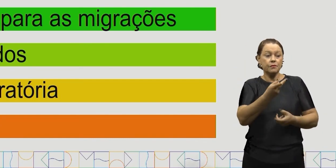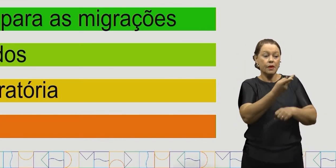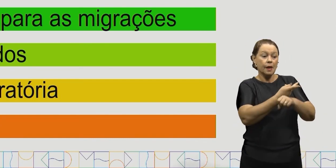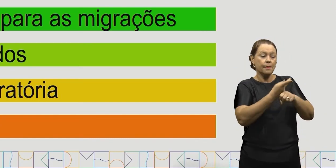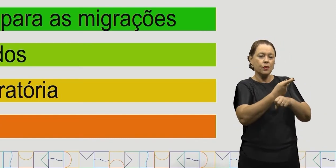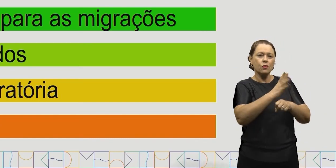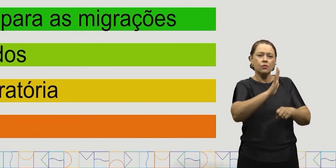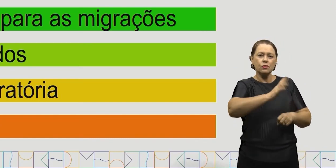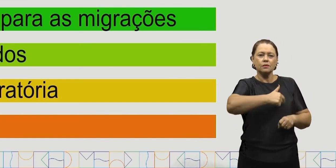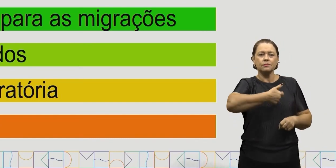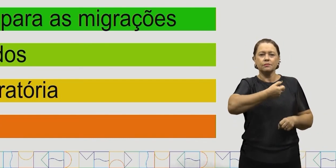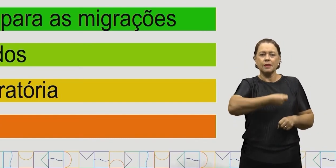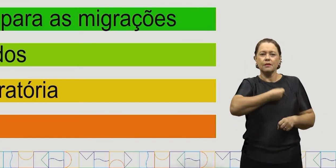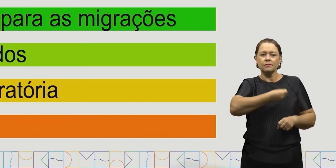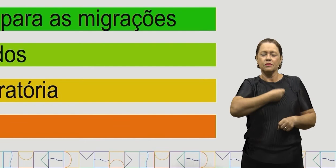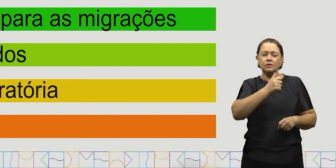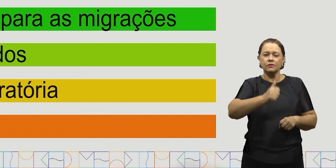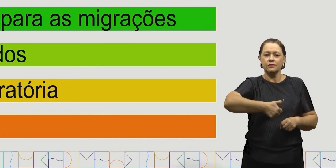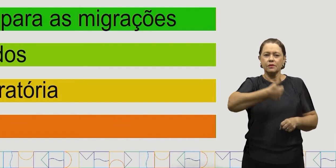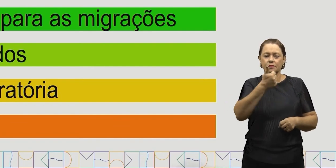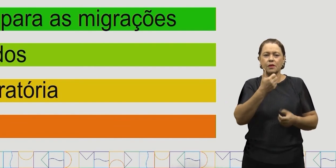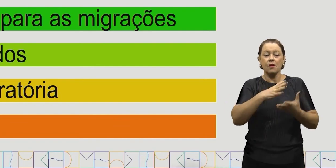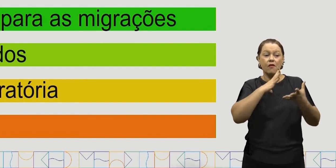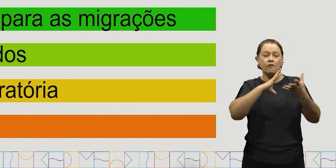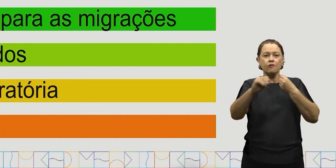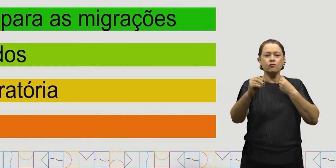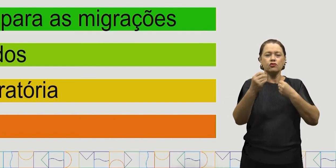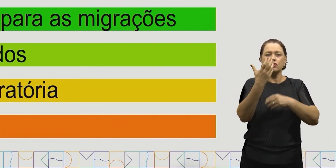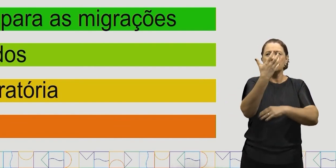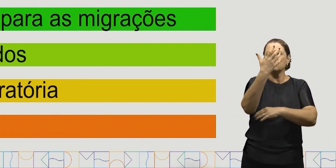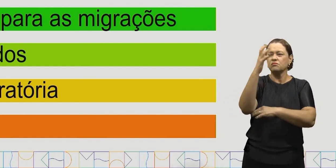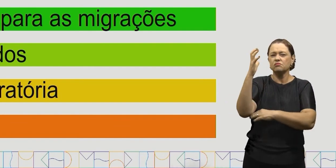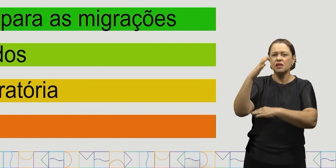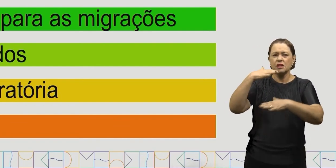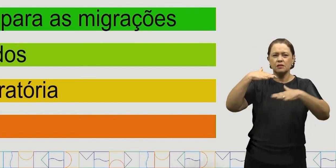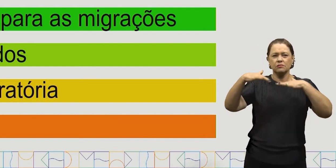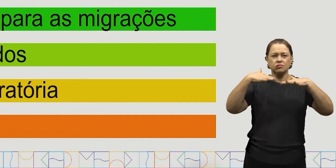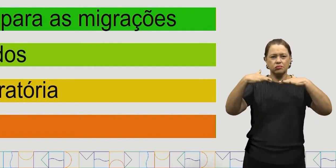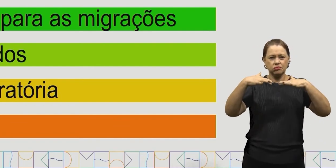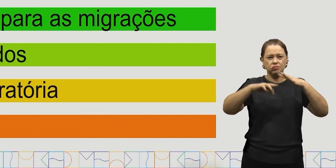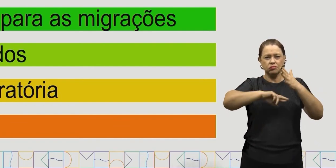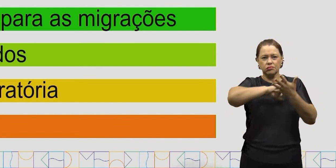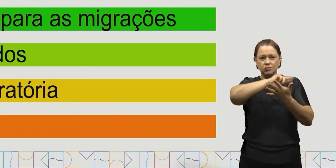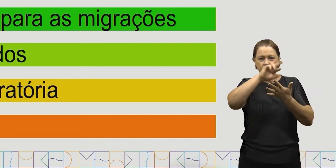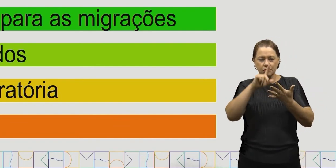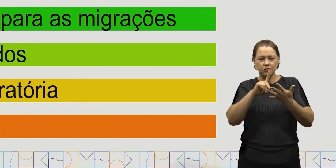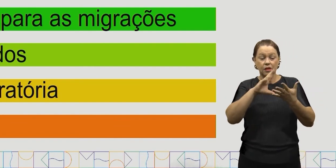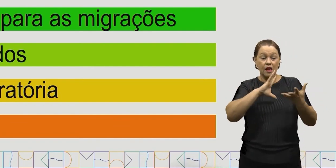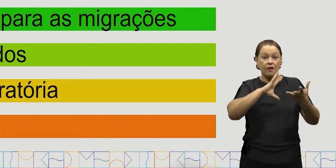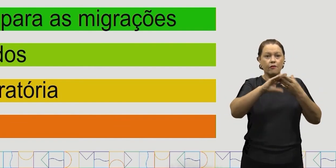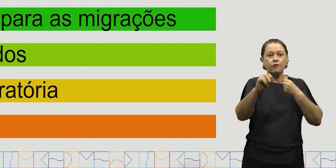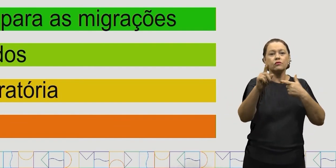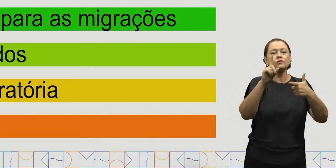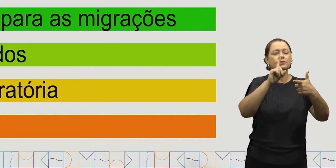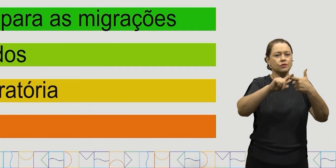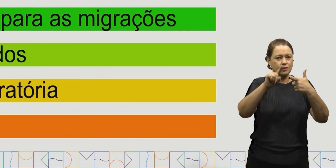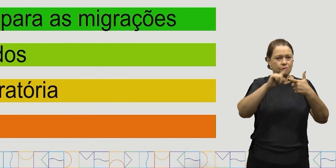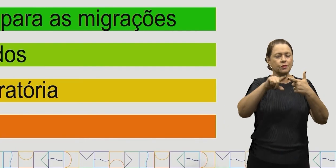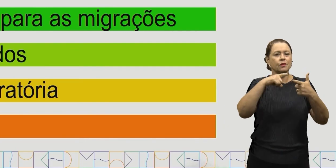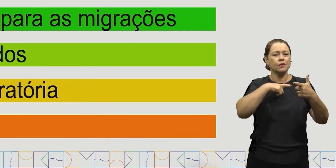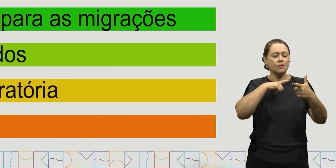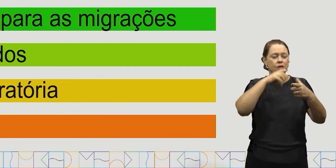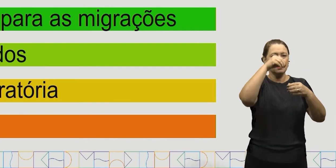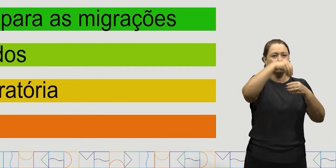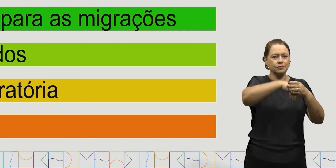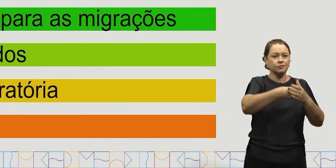melhores condições de vida, a fuga de catástrofes naturais, como terremotos e furacões, a fuga de conflitos que ocorrem